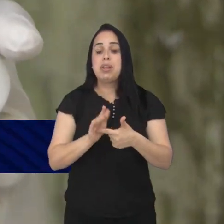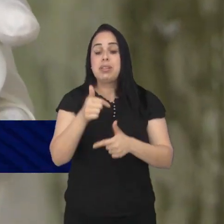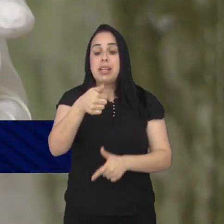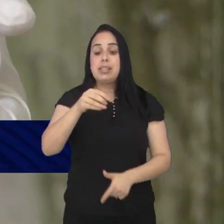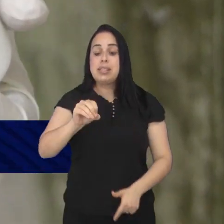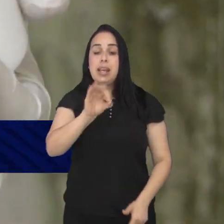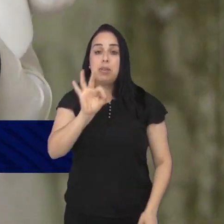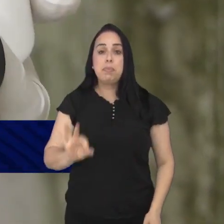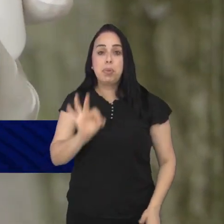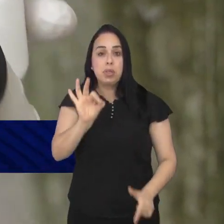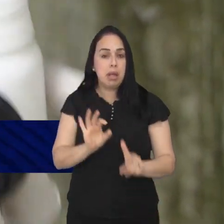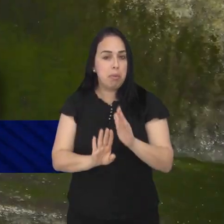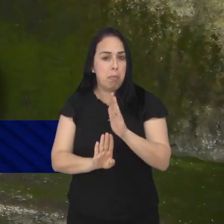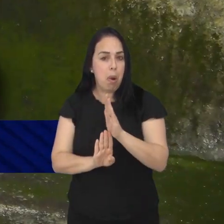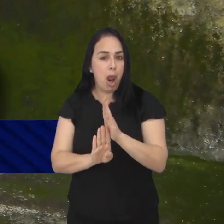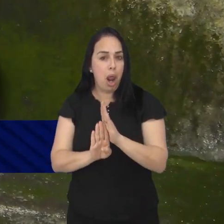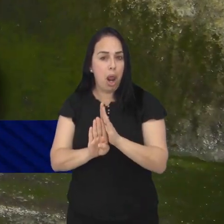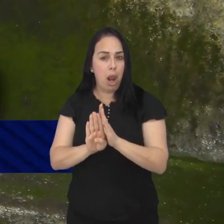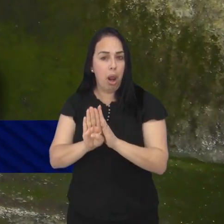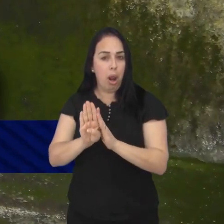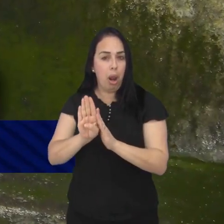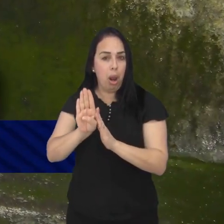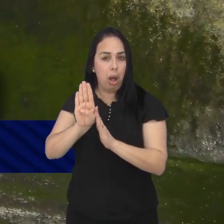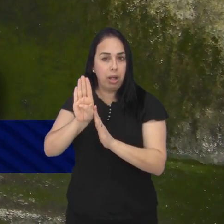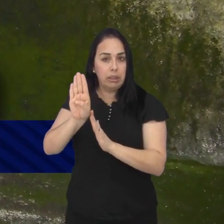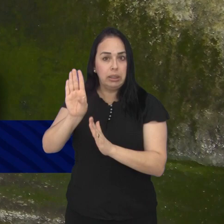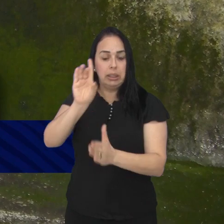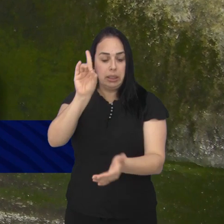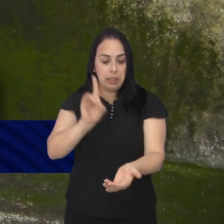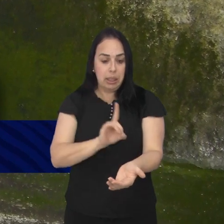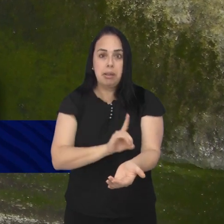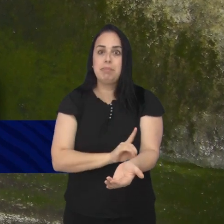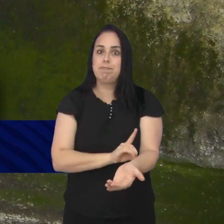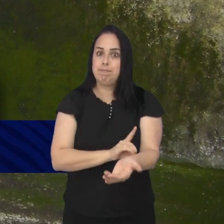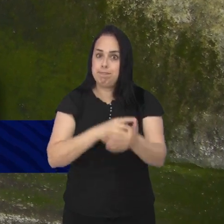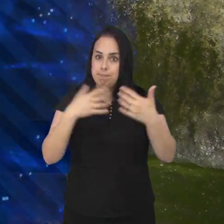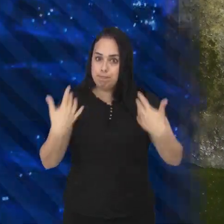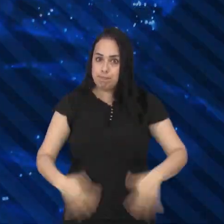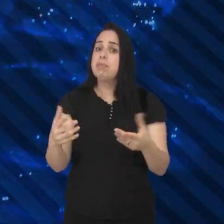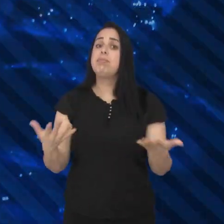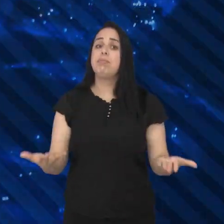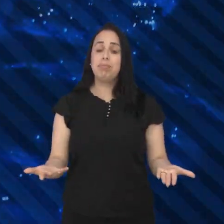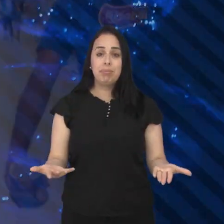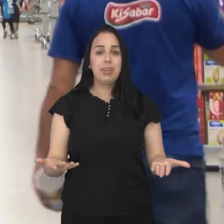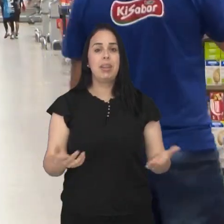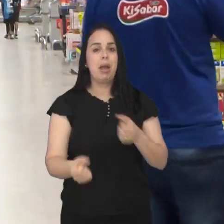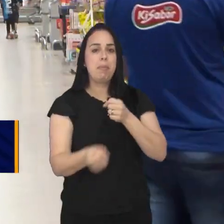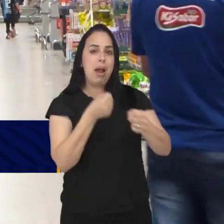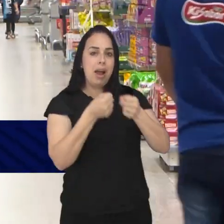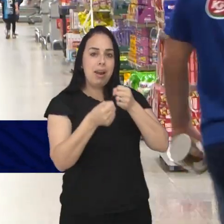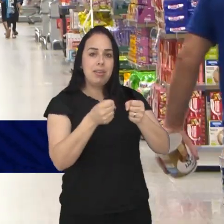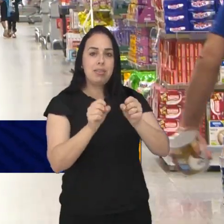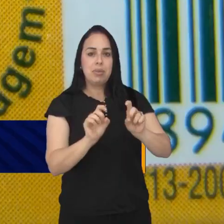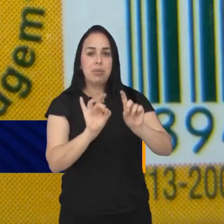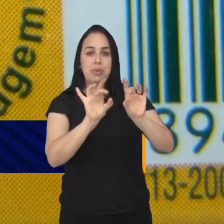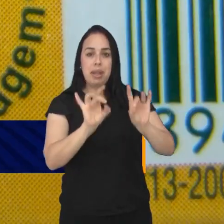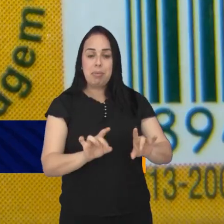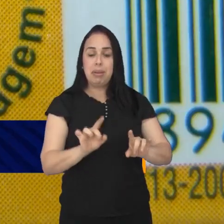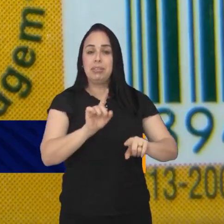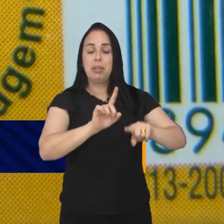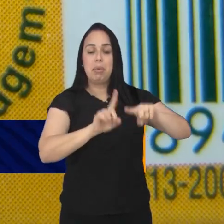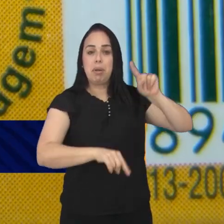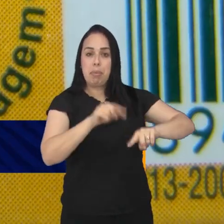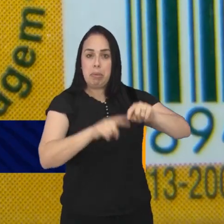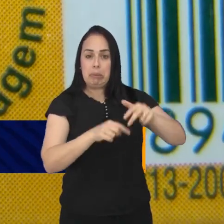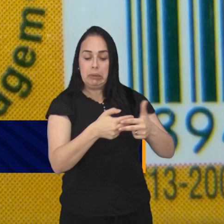de 700% na quantidade de larvas do mosquito que causa dengue. Tem ainda uma reportagem sobre os